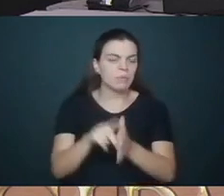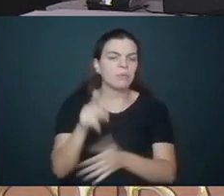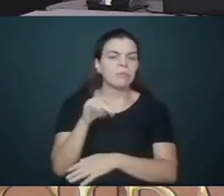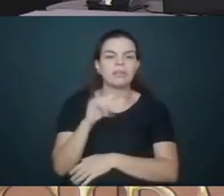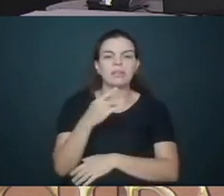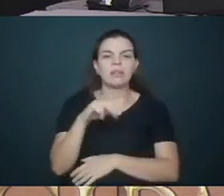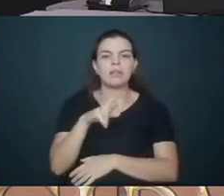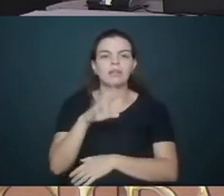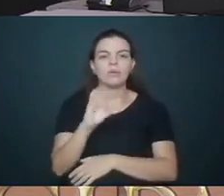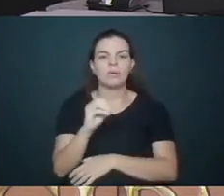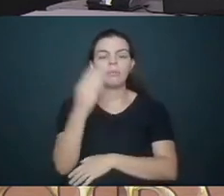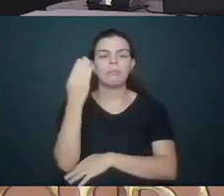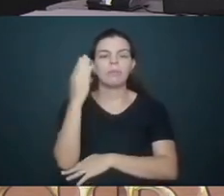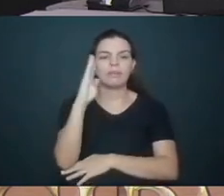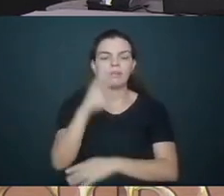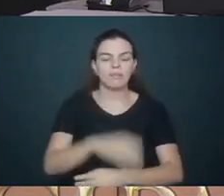Respondi tudo?